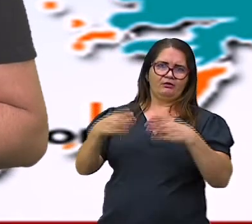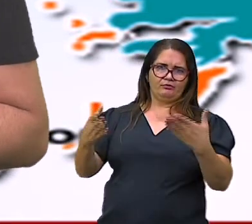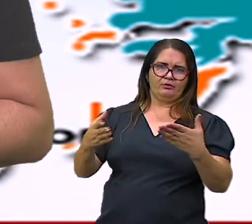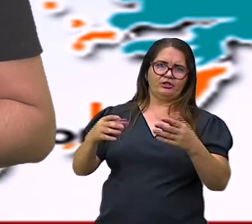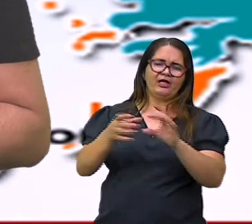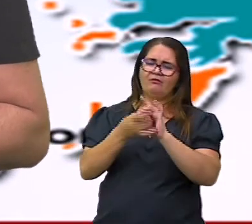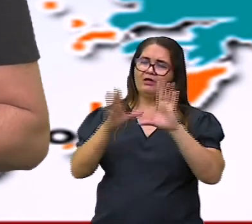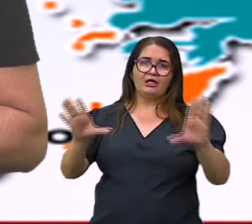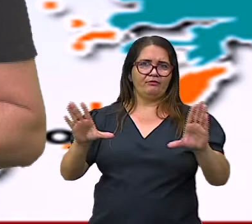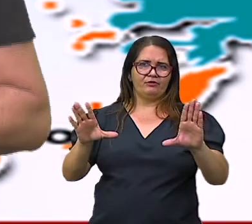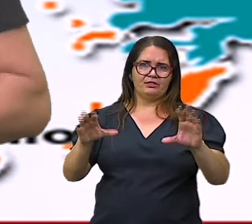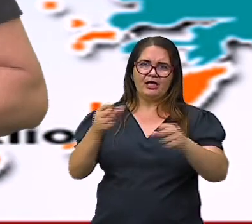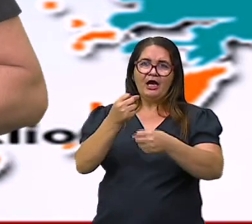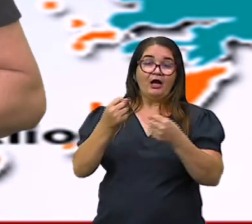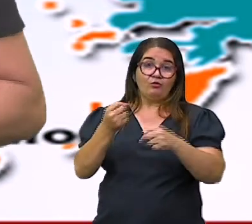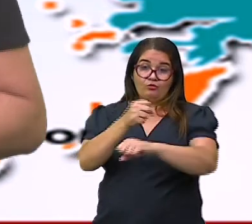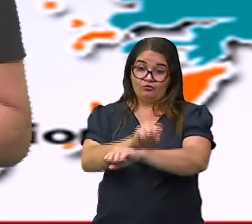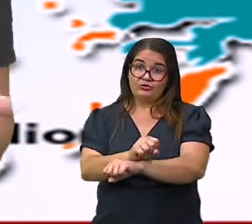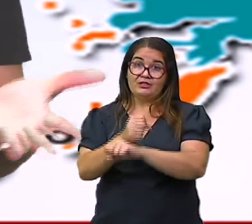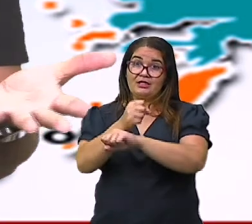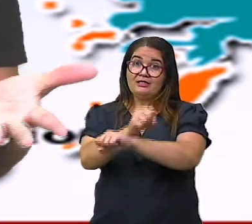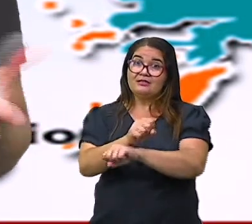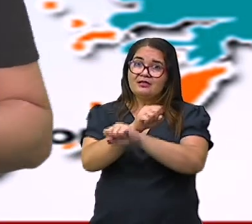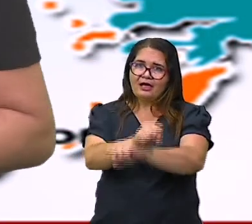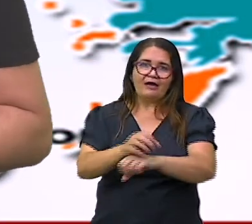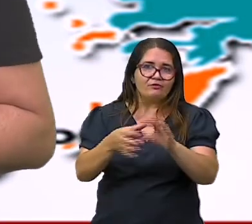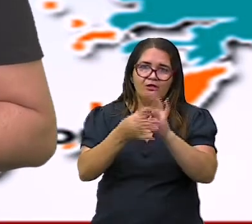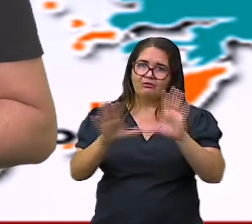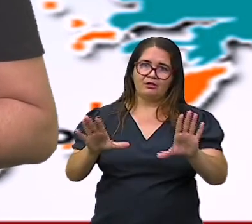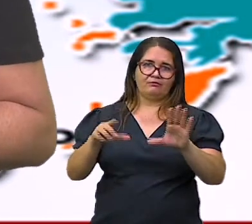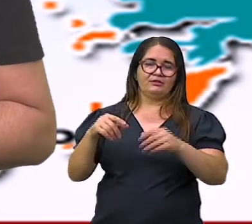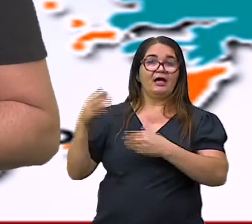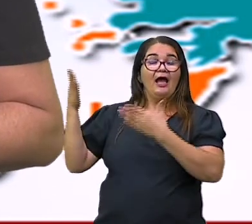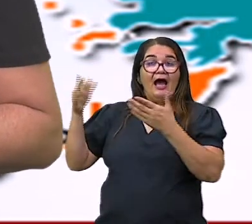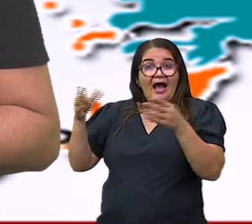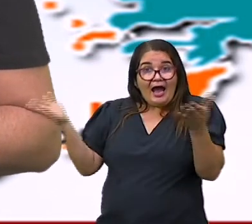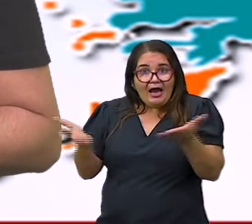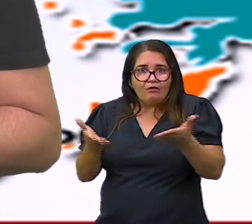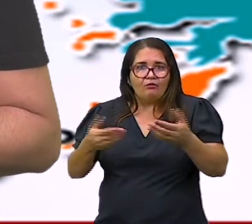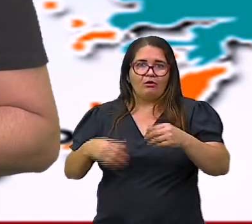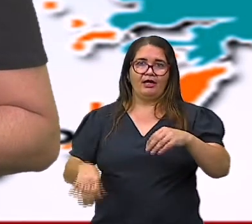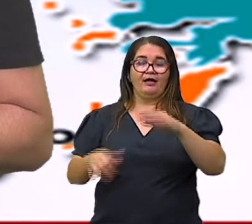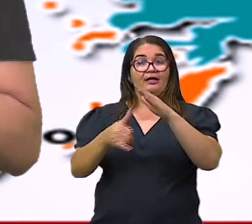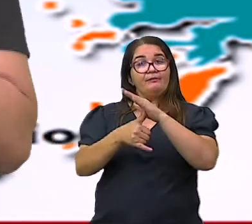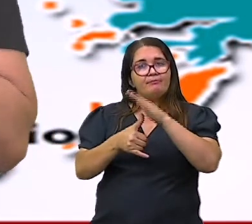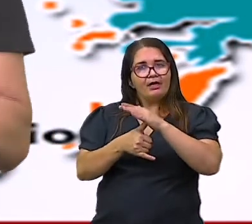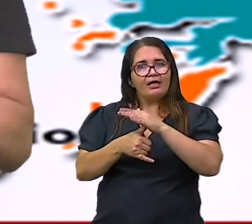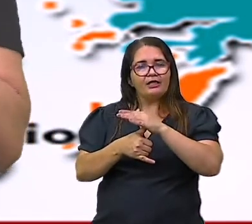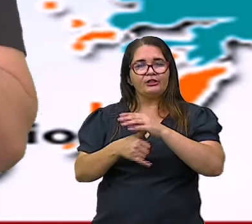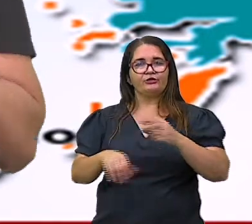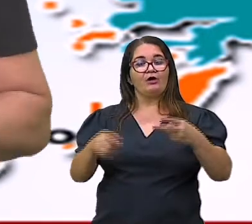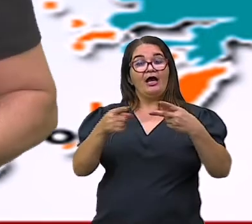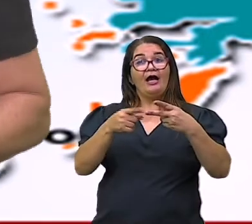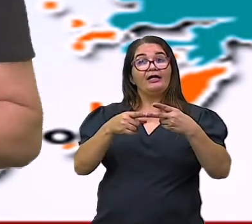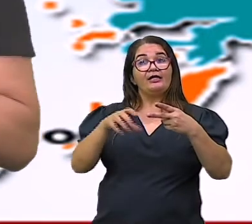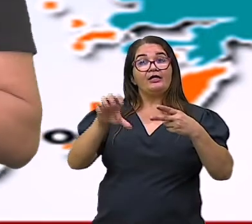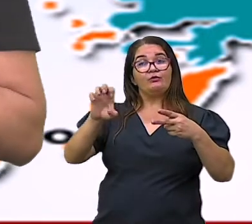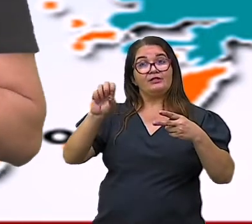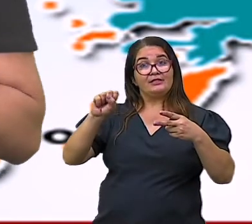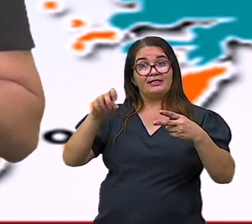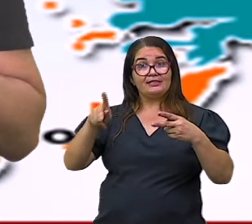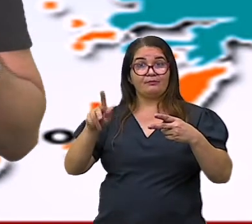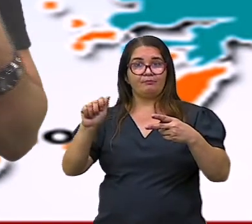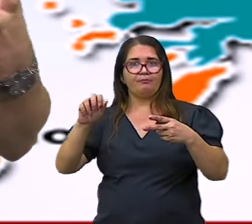sistema diferente de Atenas, pois se em Atenas, aqui em cima, e Esparta aqui embaixo, e nós